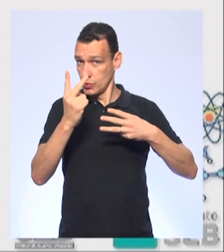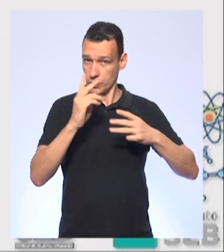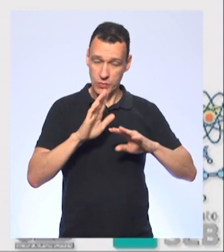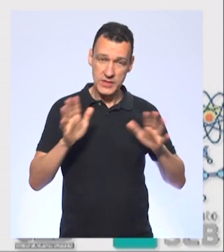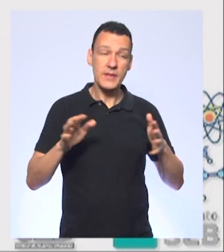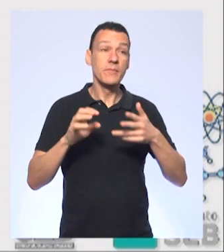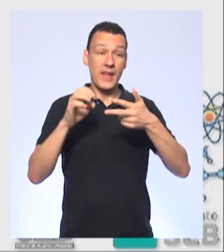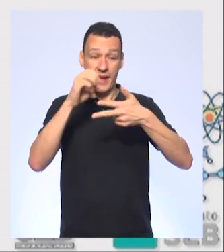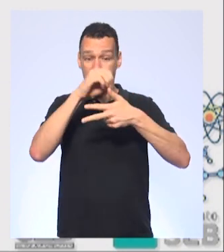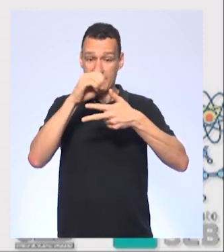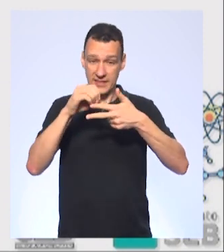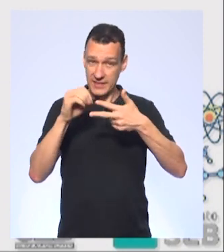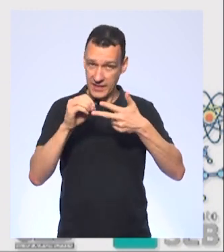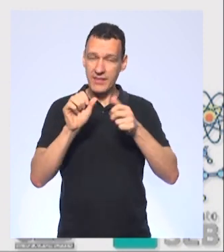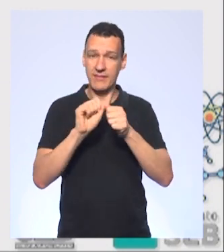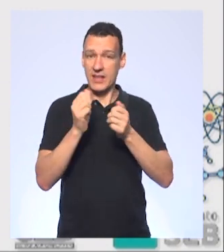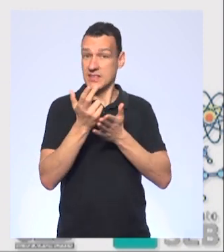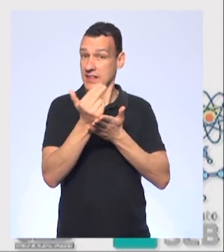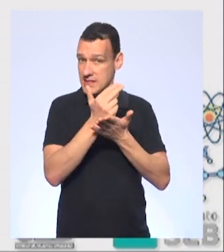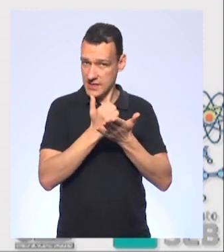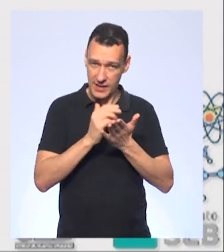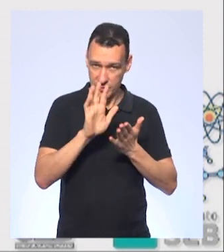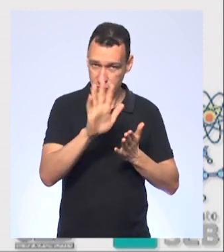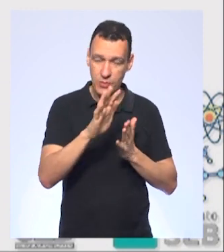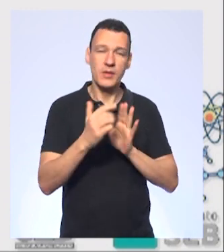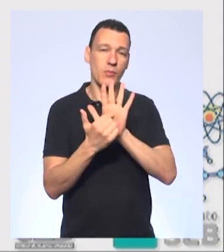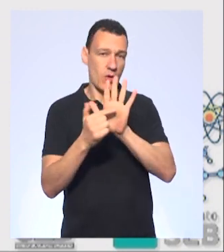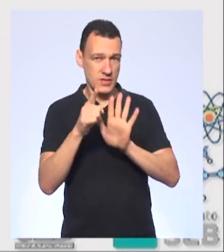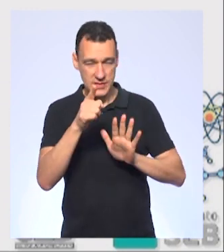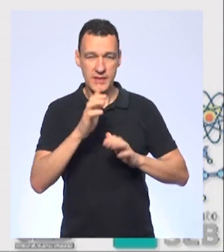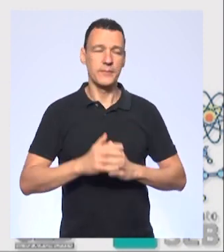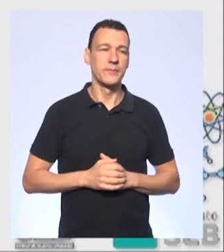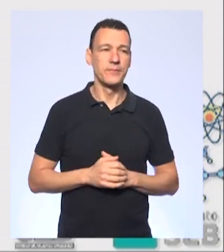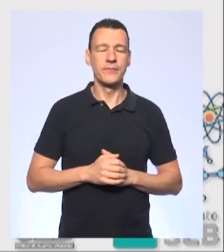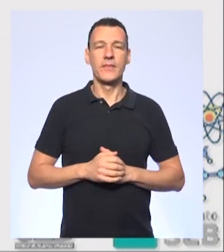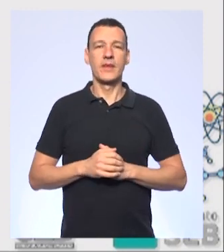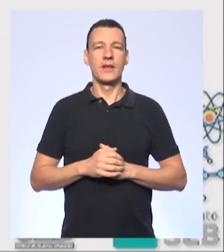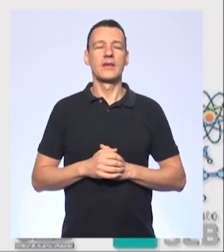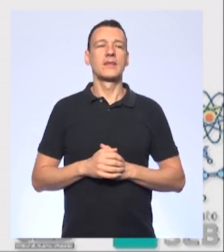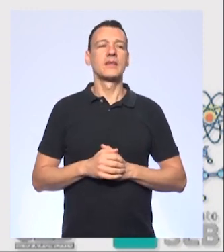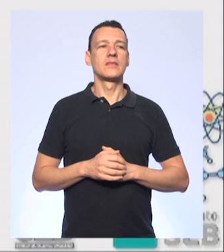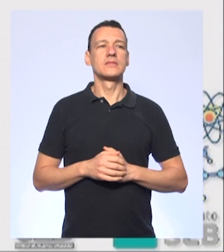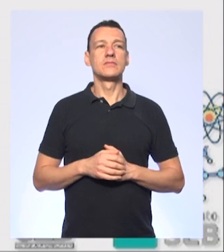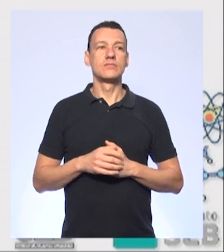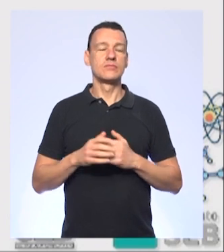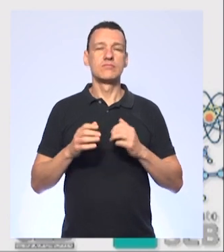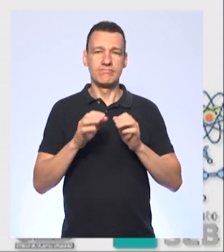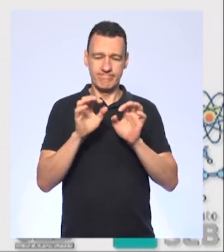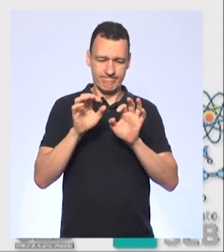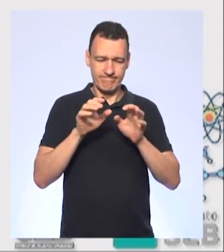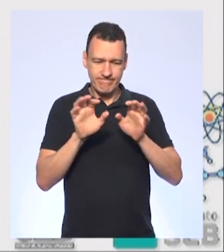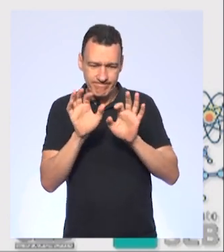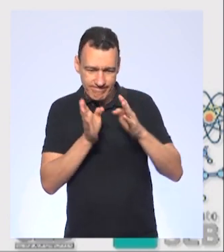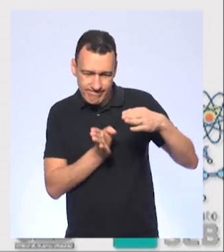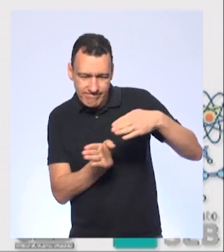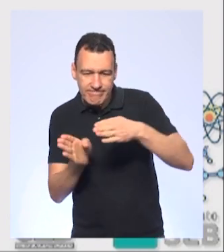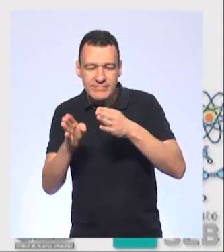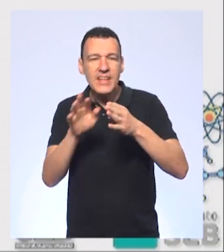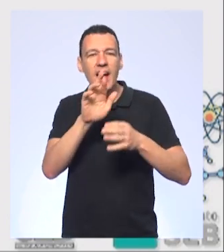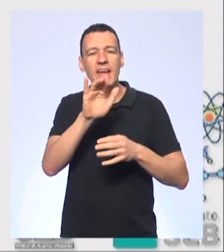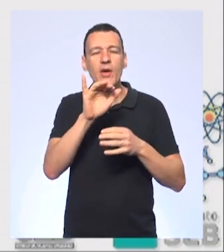um croquis, um modelo, um projeto da situação. Desenha aí estilosamente o rio. E